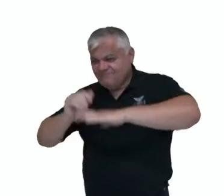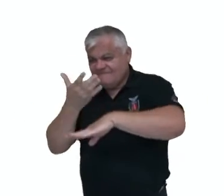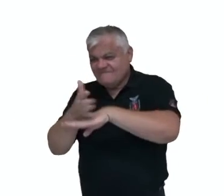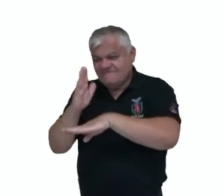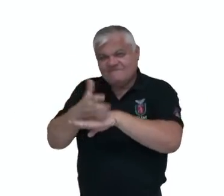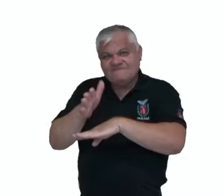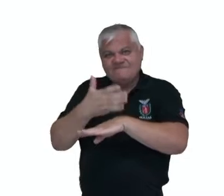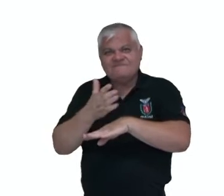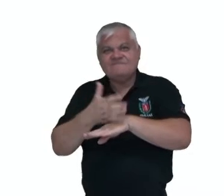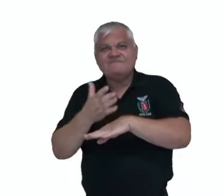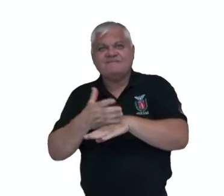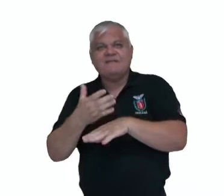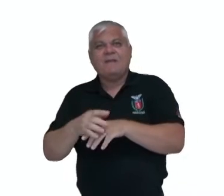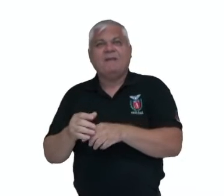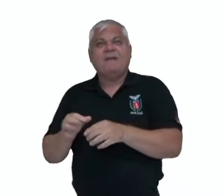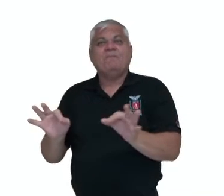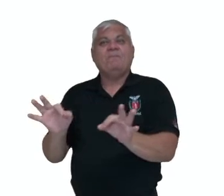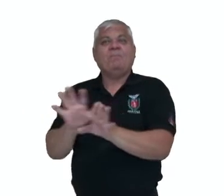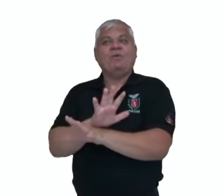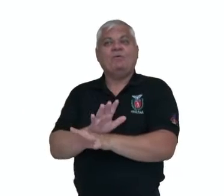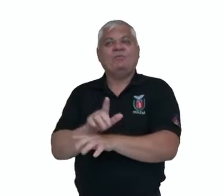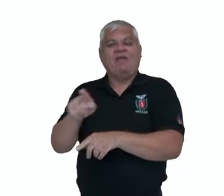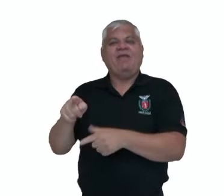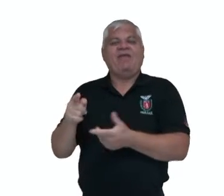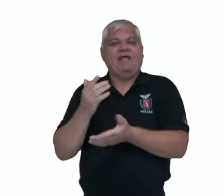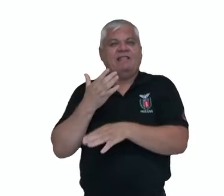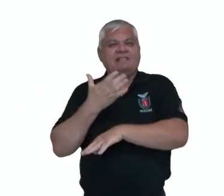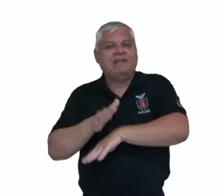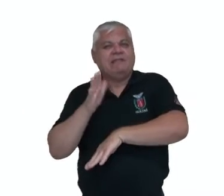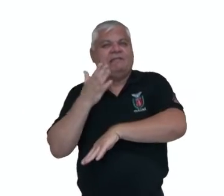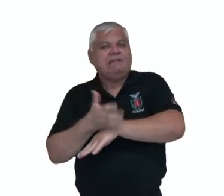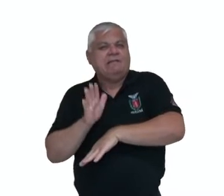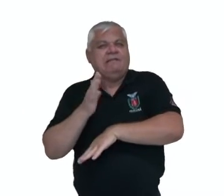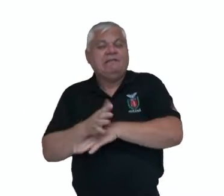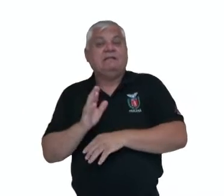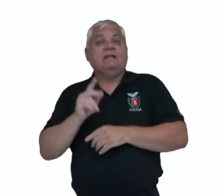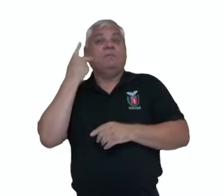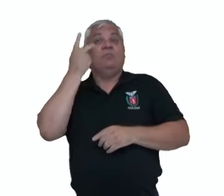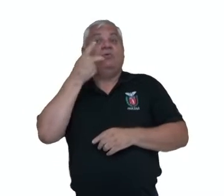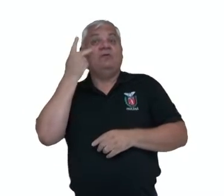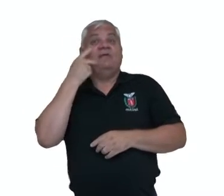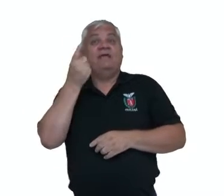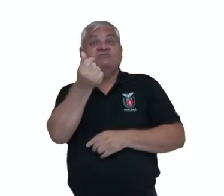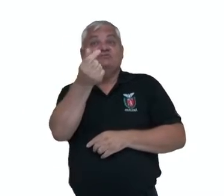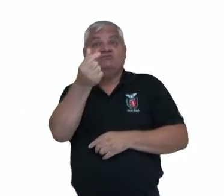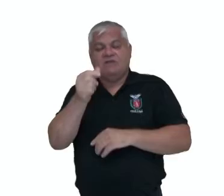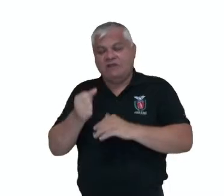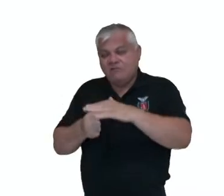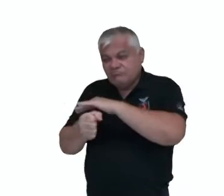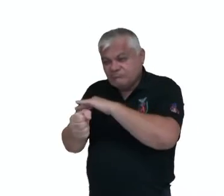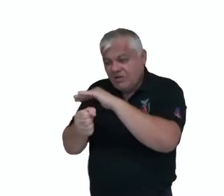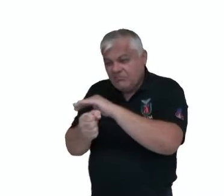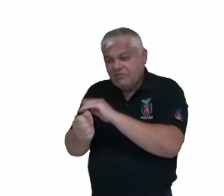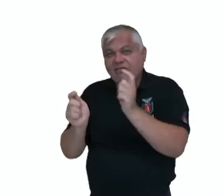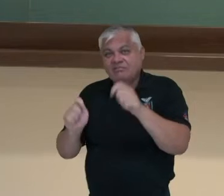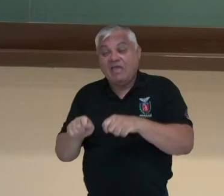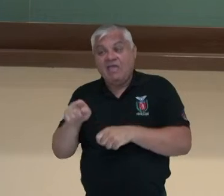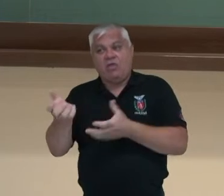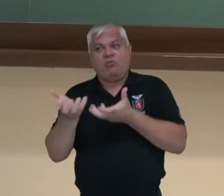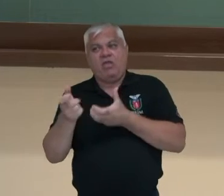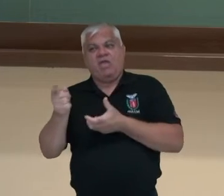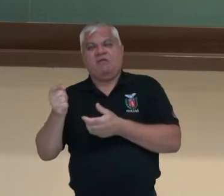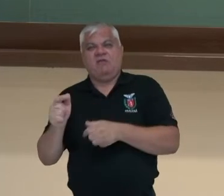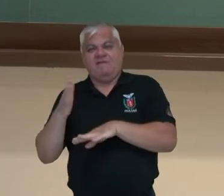Então, as pessoas, já que é superioridade também política, começaram a investir dinheiro, né? Ah, eu quero que esse atleta seja